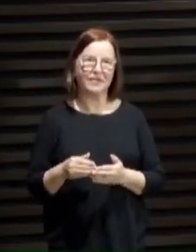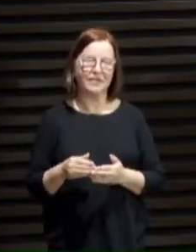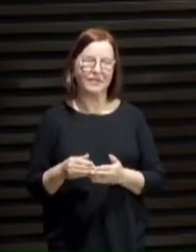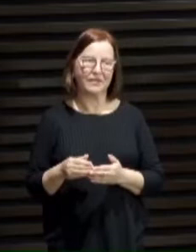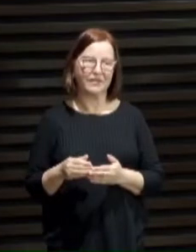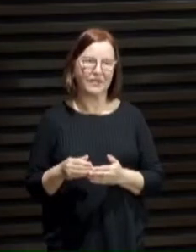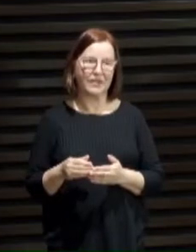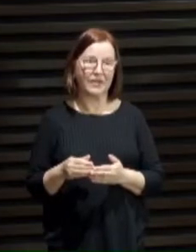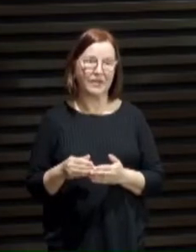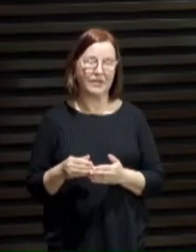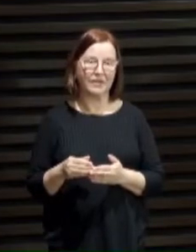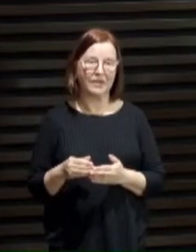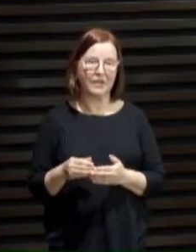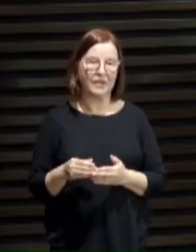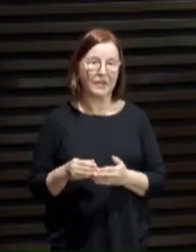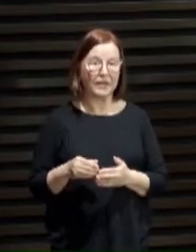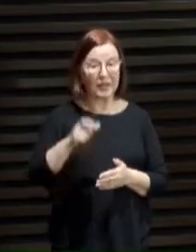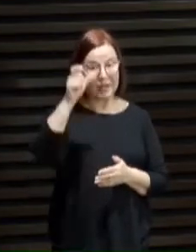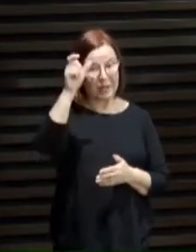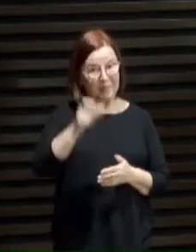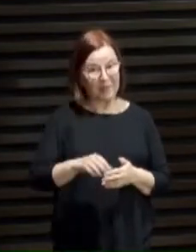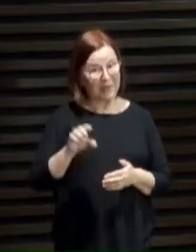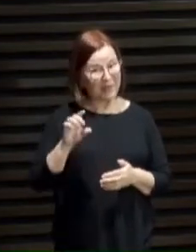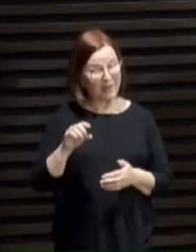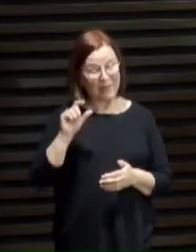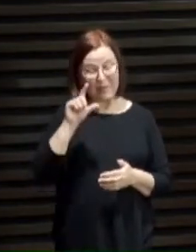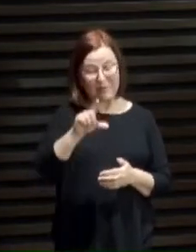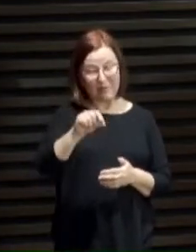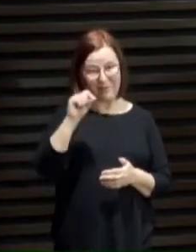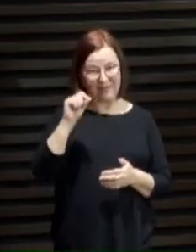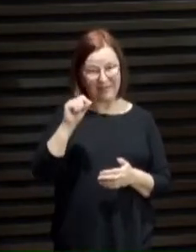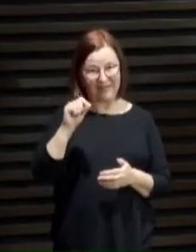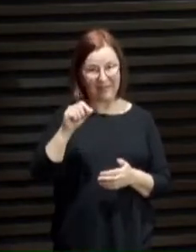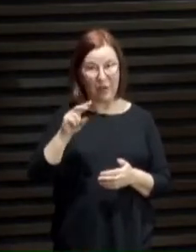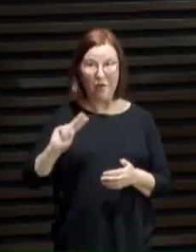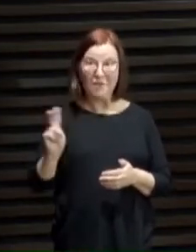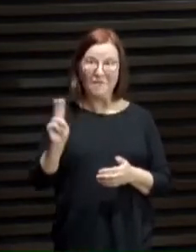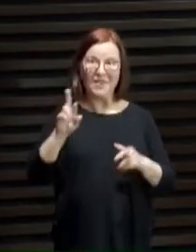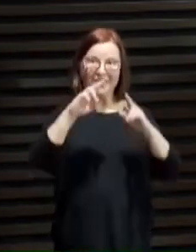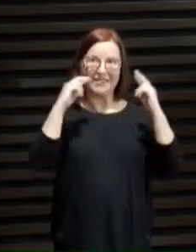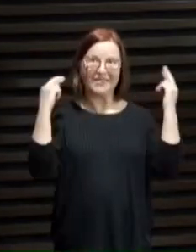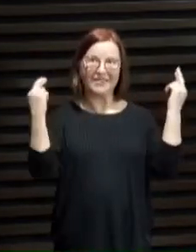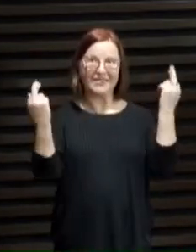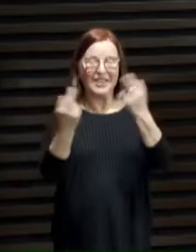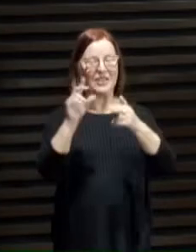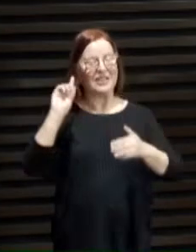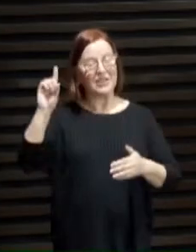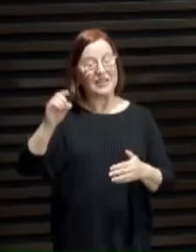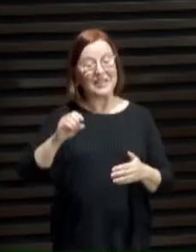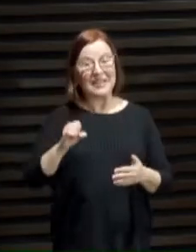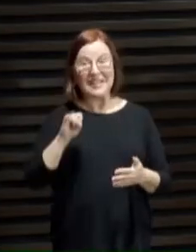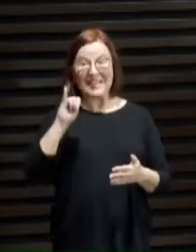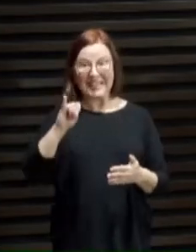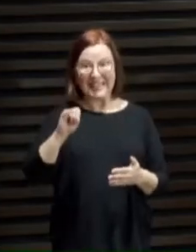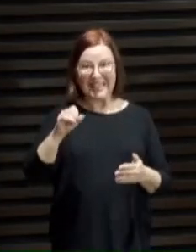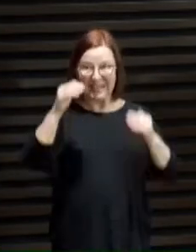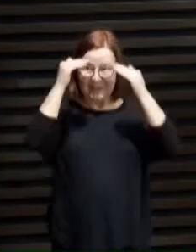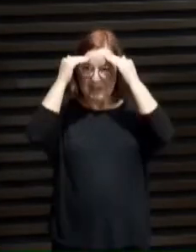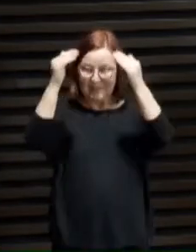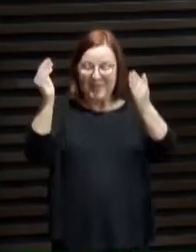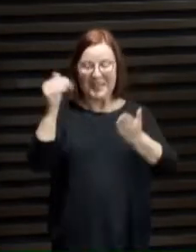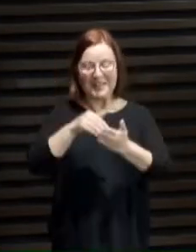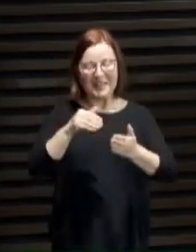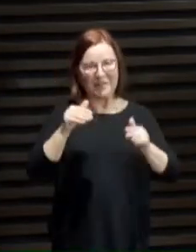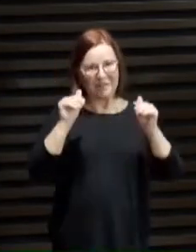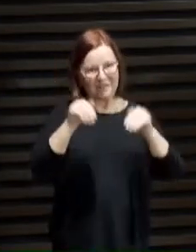que só vai descobrir o valor do reino de Deus se ele obedecer até o fim,